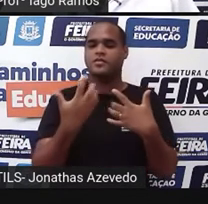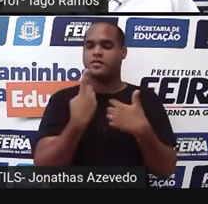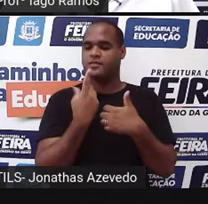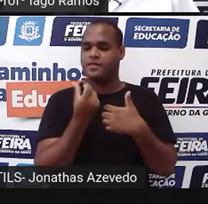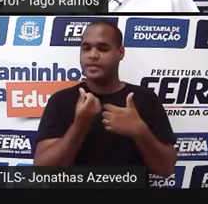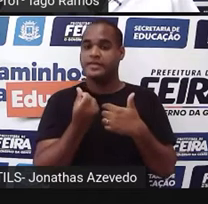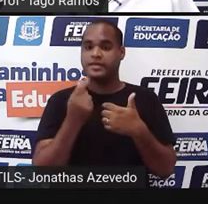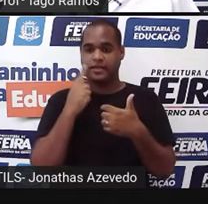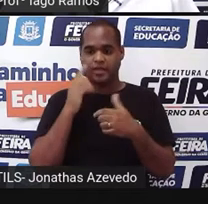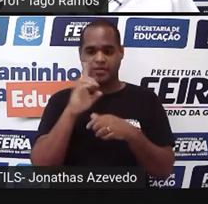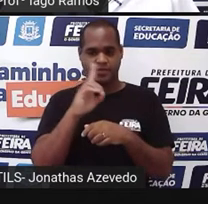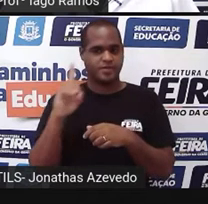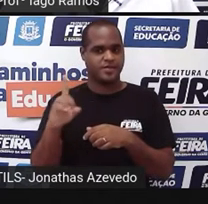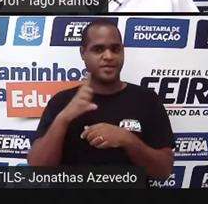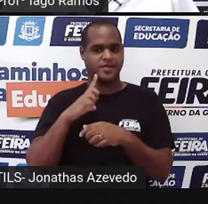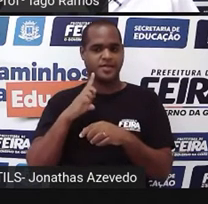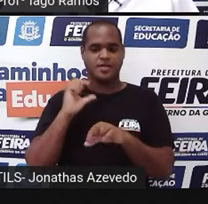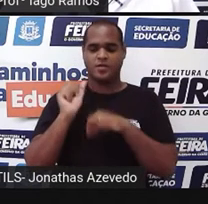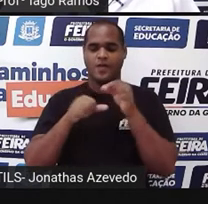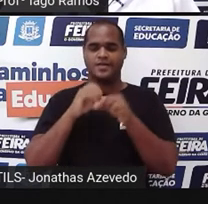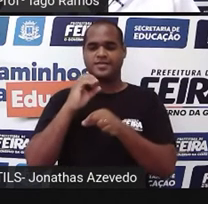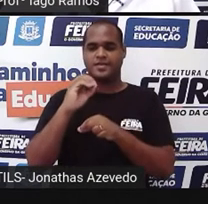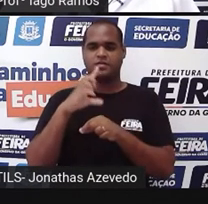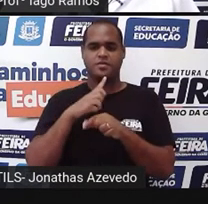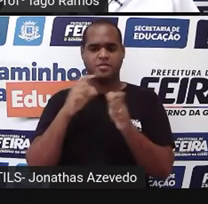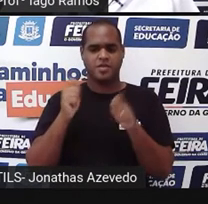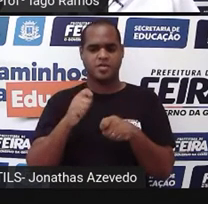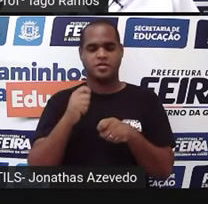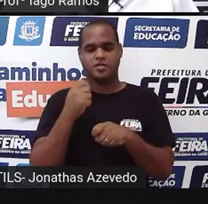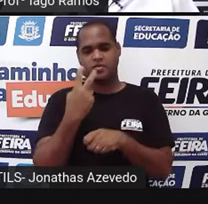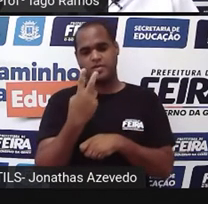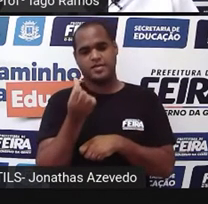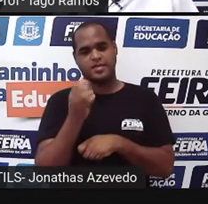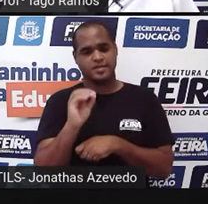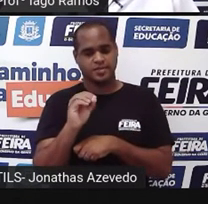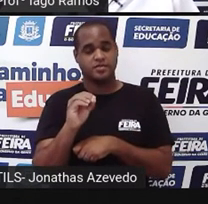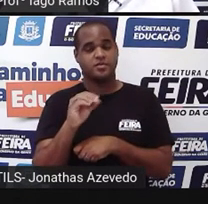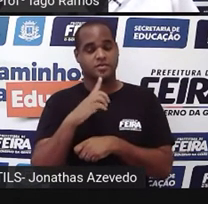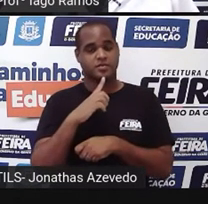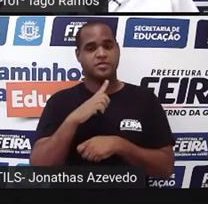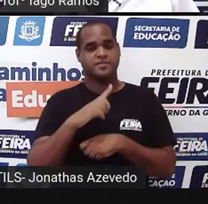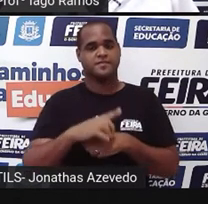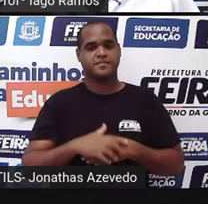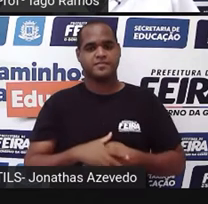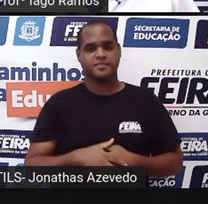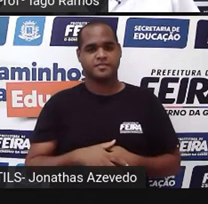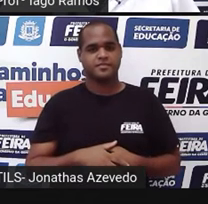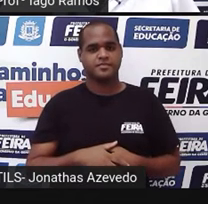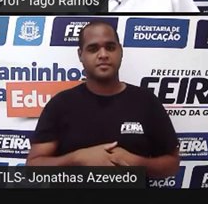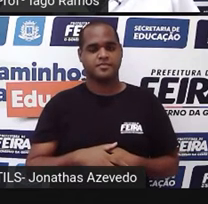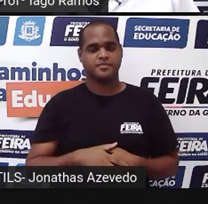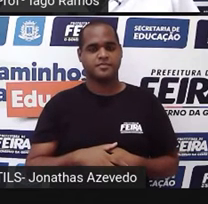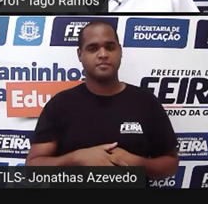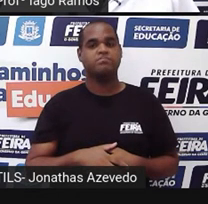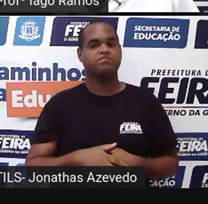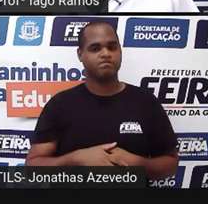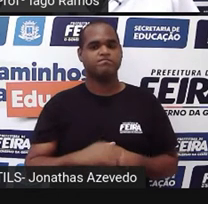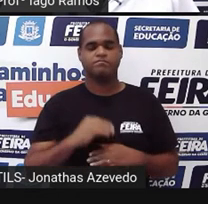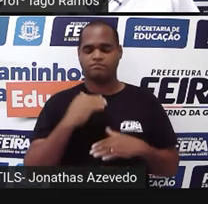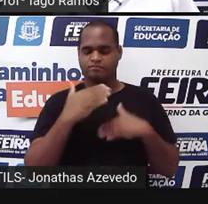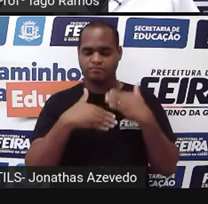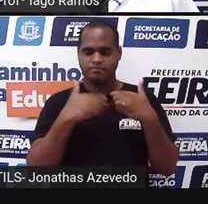26 do lado direito um algarismo zero vai virar 260 e